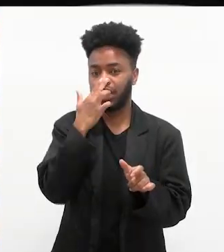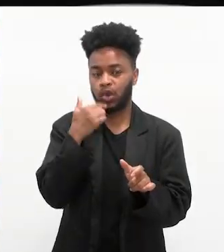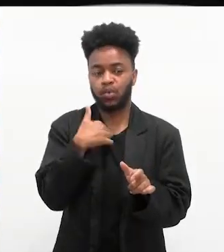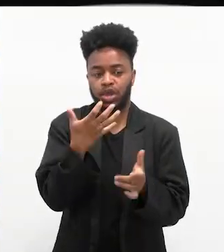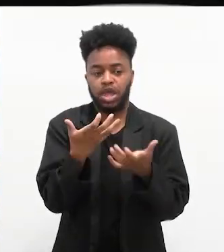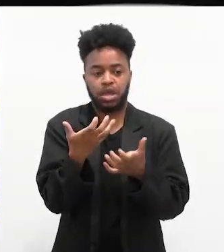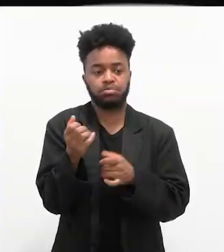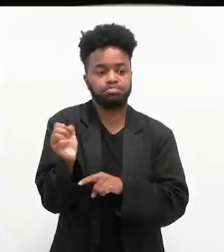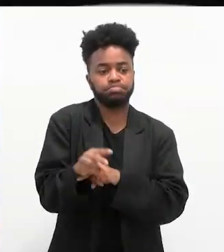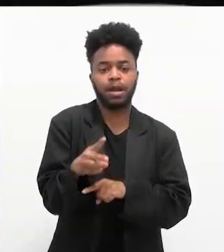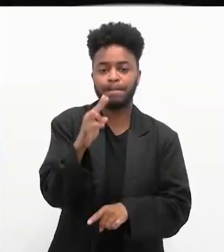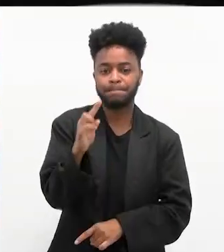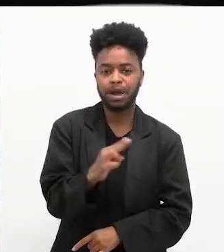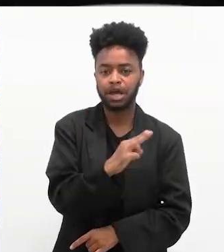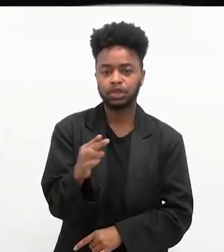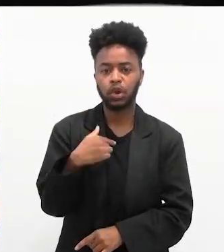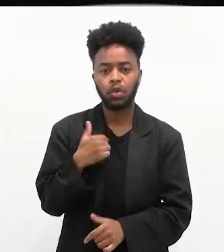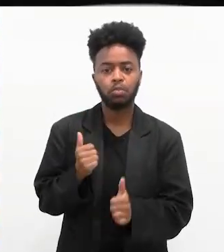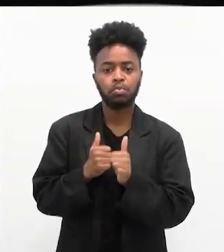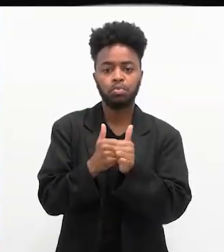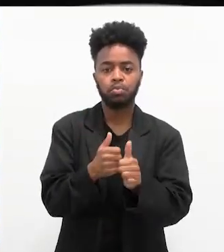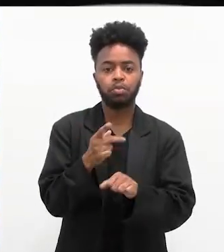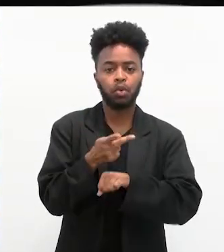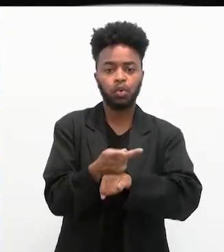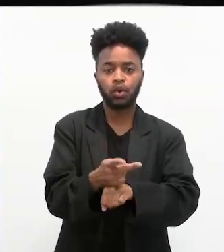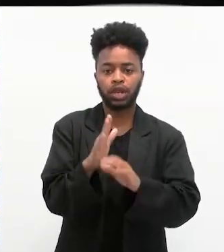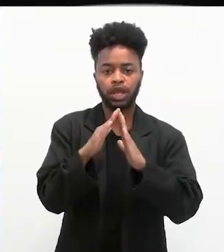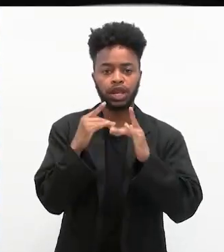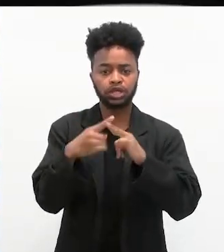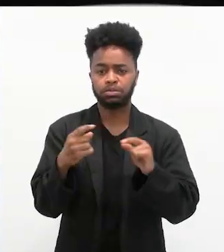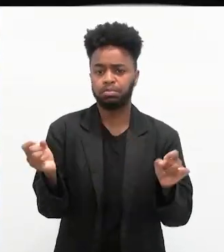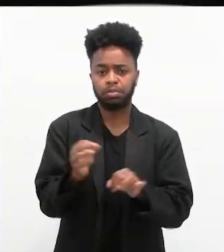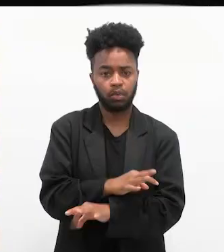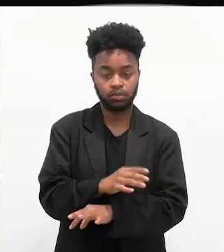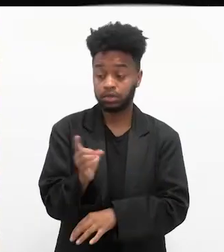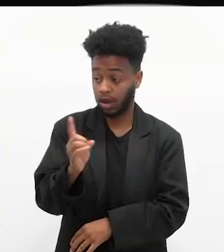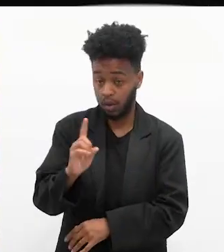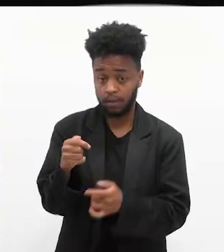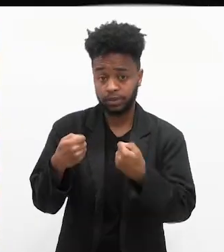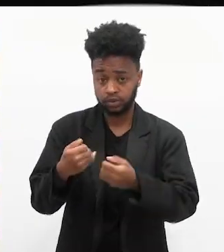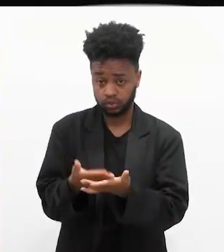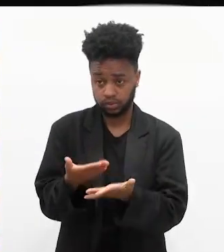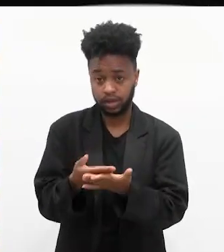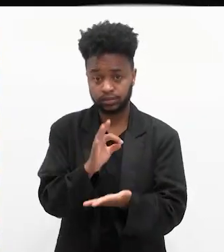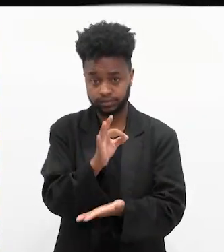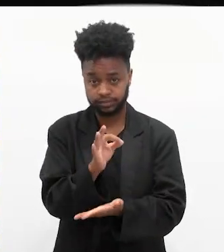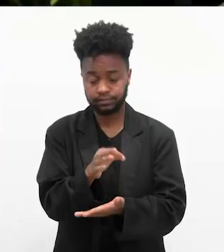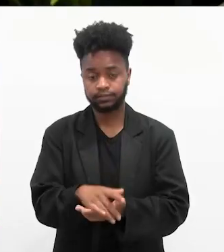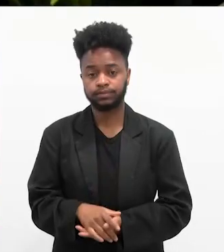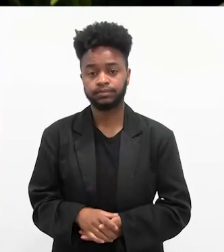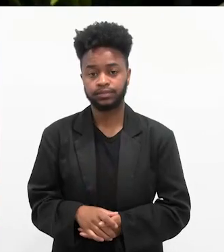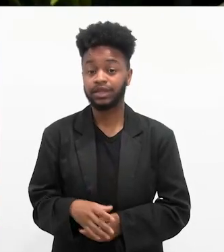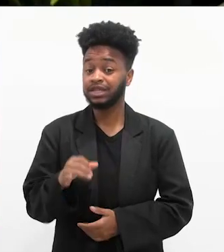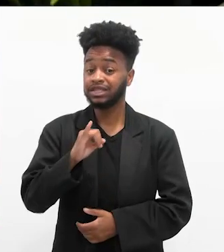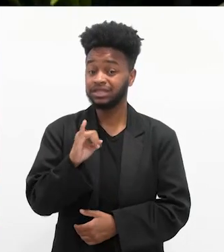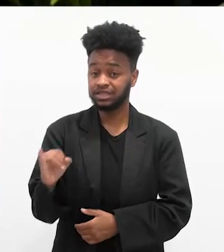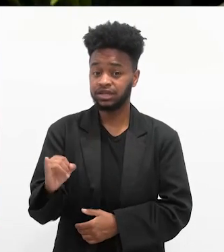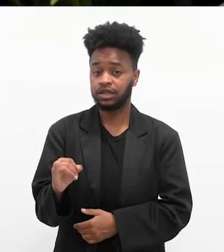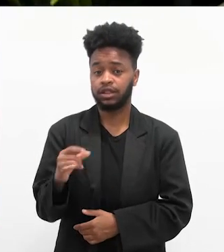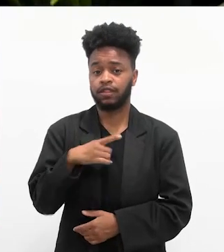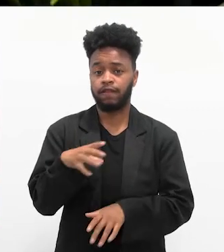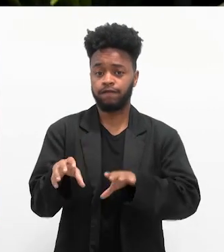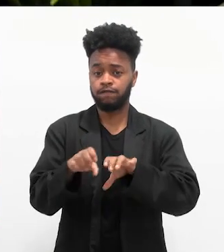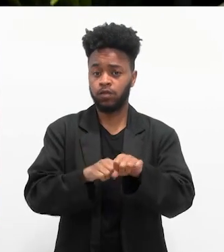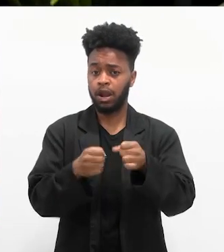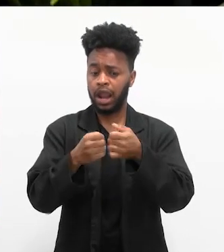que é assim, eu quero ser padre, vou procurar uma igreja, eu serei um padre. Não, você tem que estudar para isso. E quanto maior